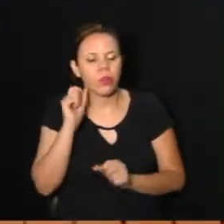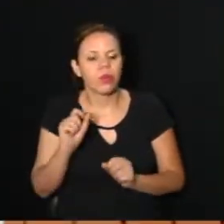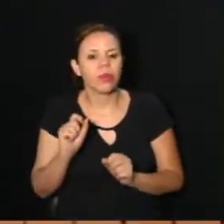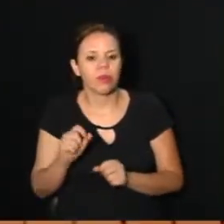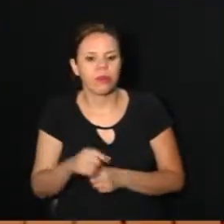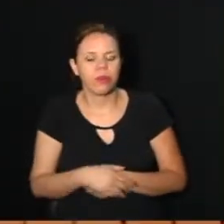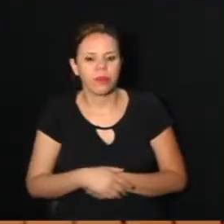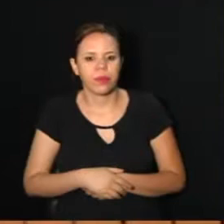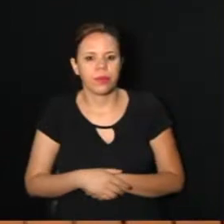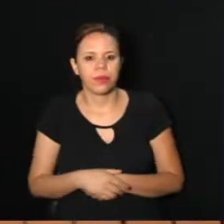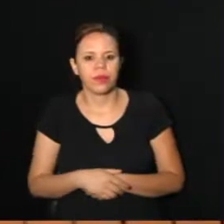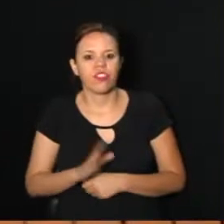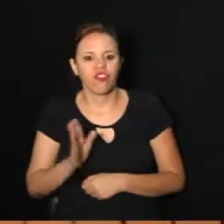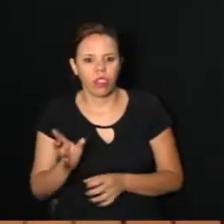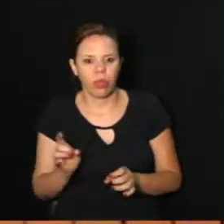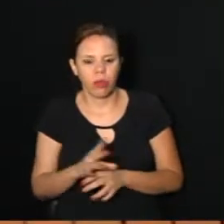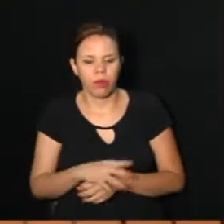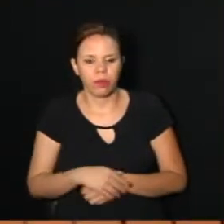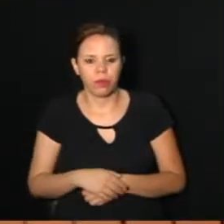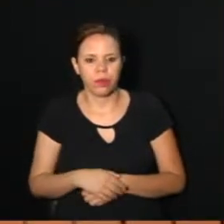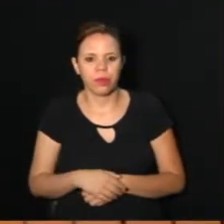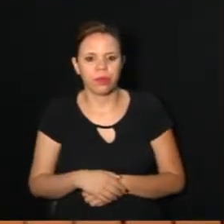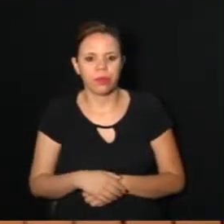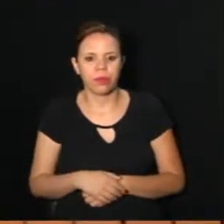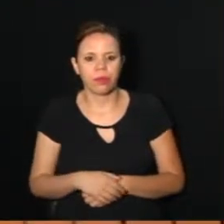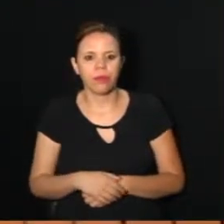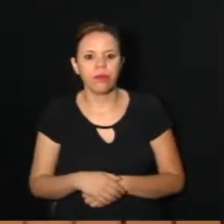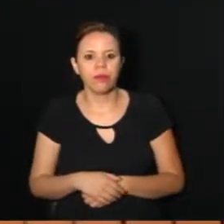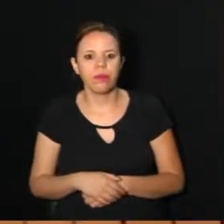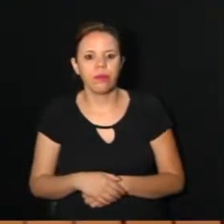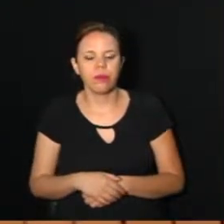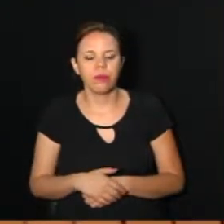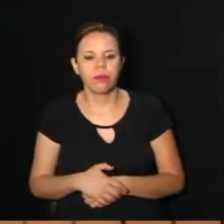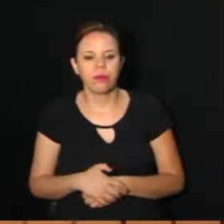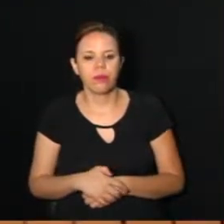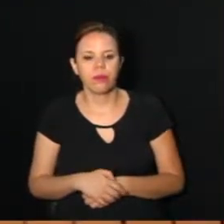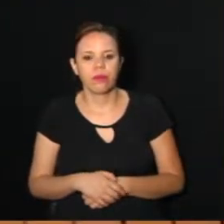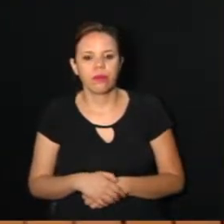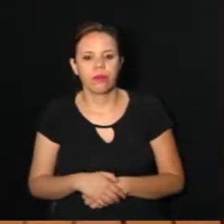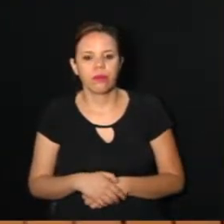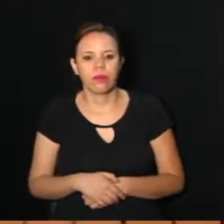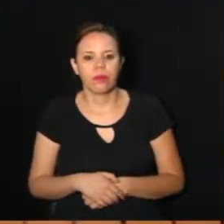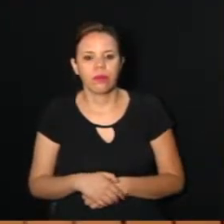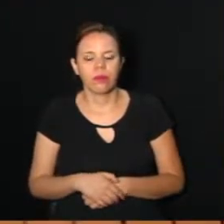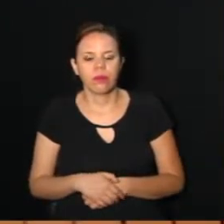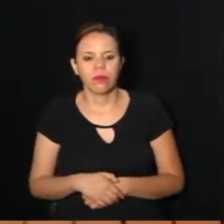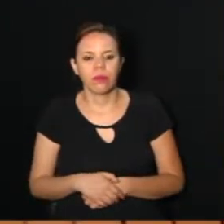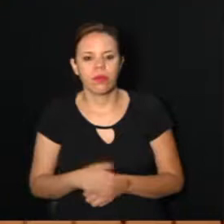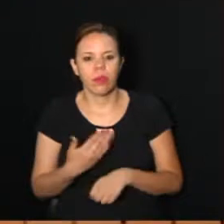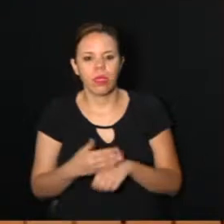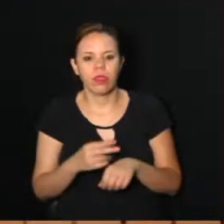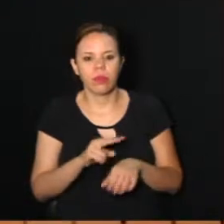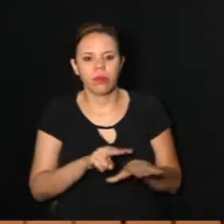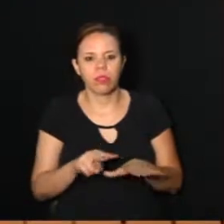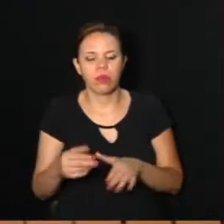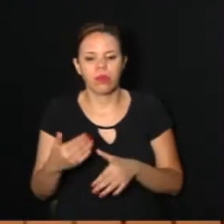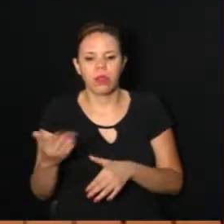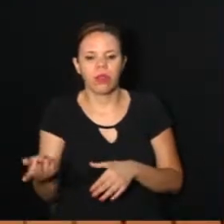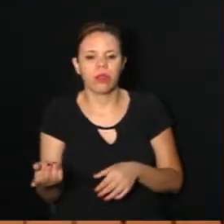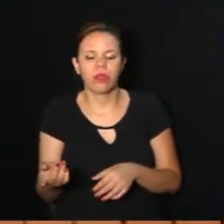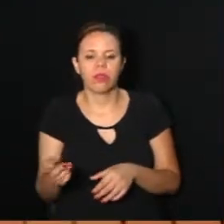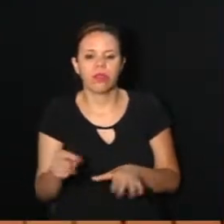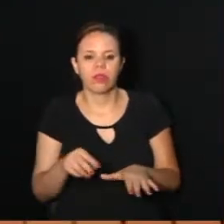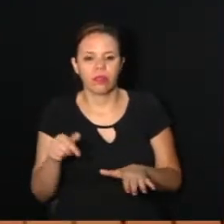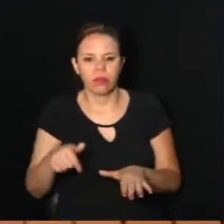assim agora. E já está pronto o sistema. Deve ser entrar praticamente semana que vem ou ainda essa semana